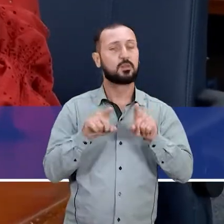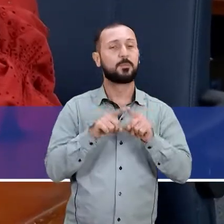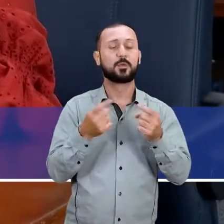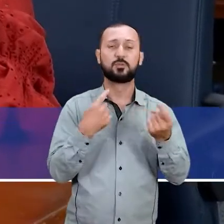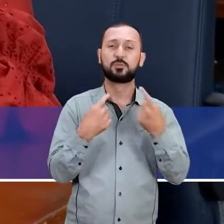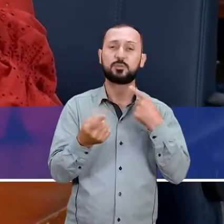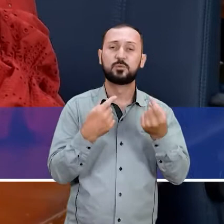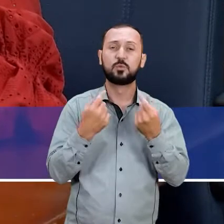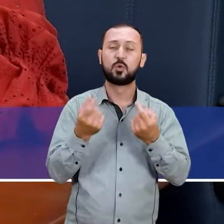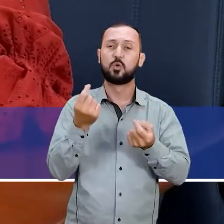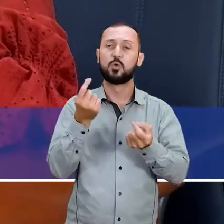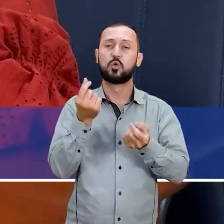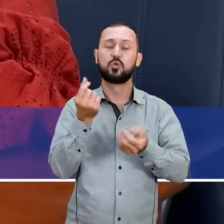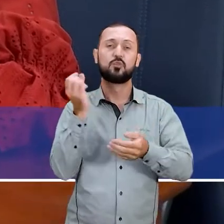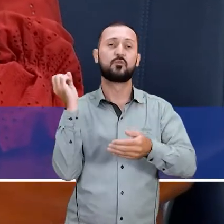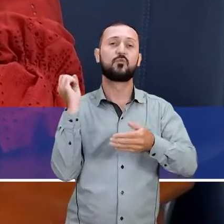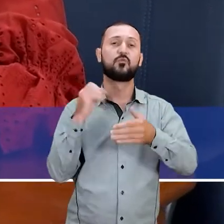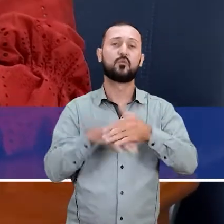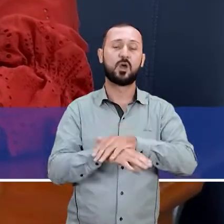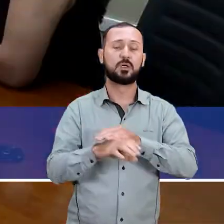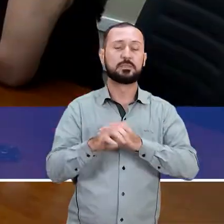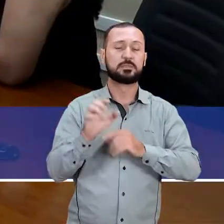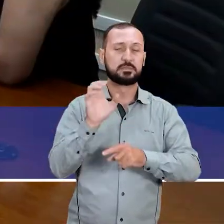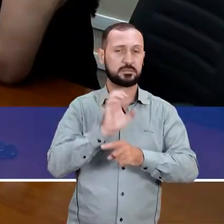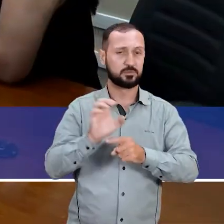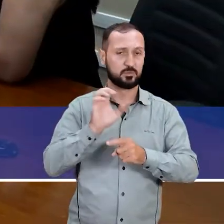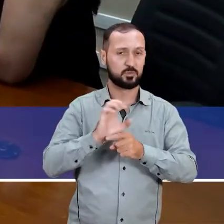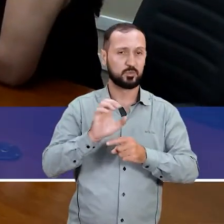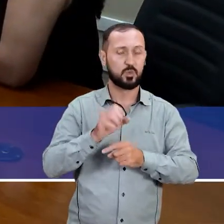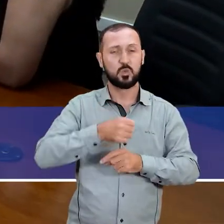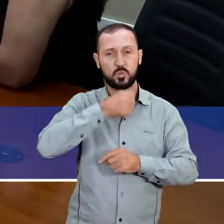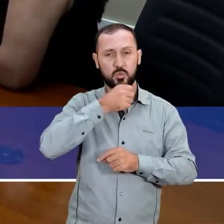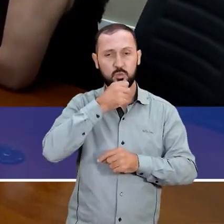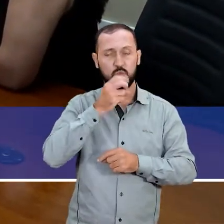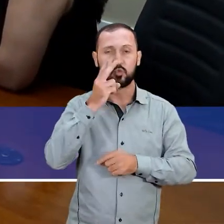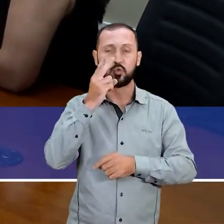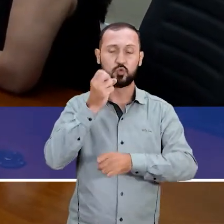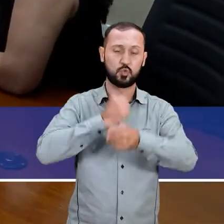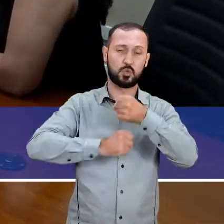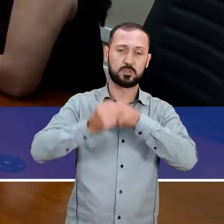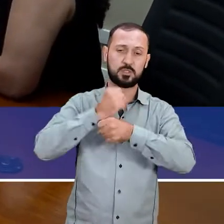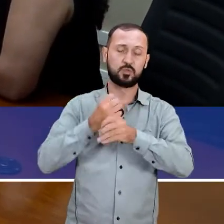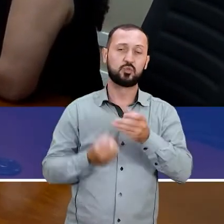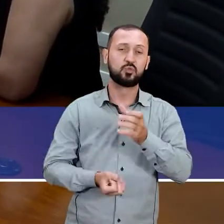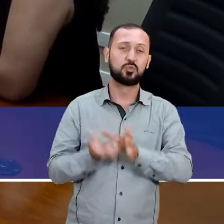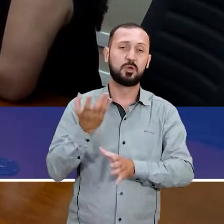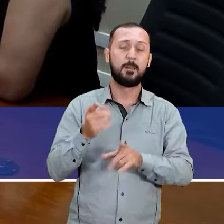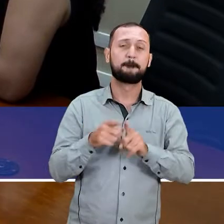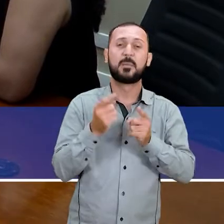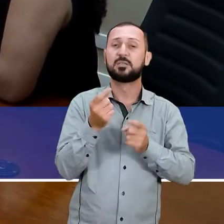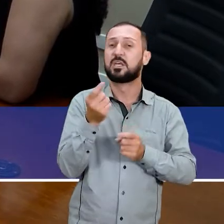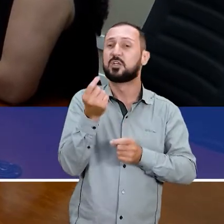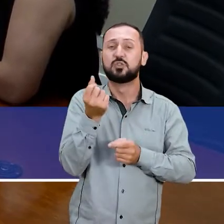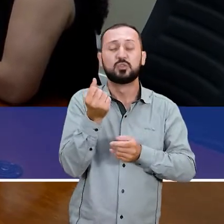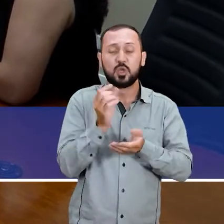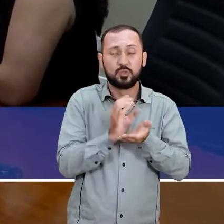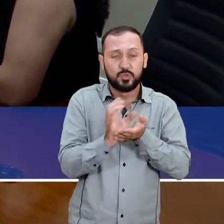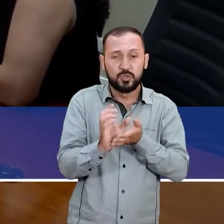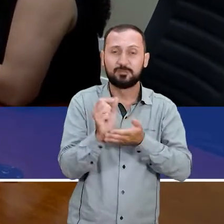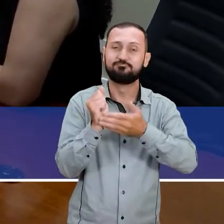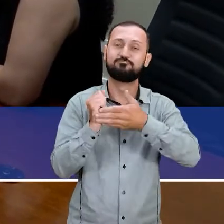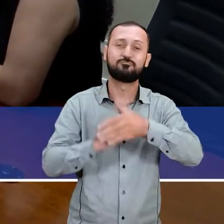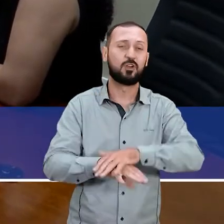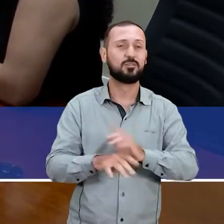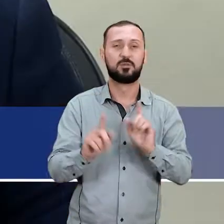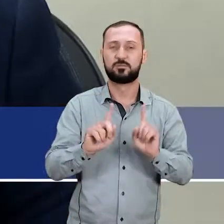reunião também foi debatido o Fundo Estadual do Idoso, implantado há 2 anos pelo governo do estado, mas que ainda não conta com uma fonte